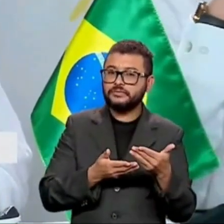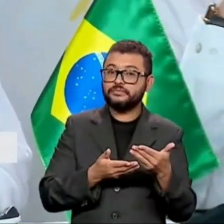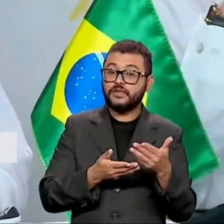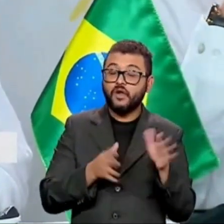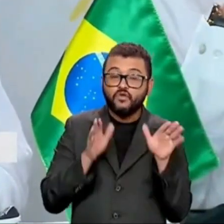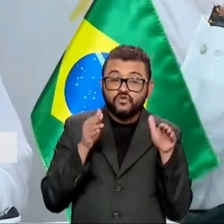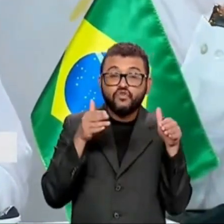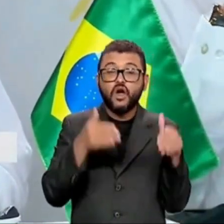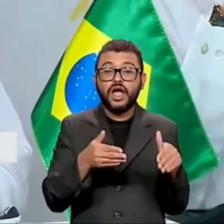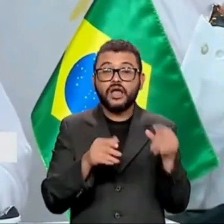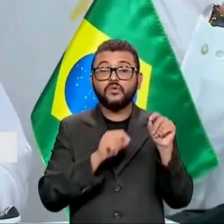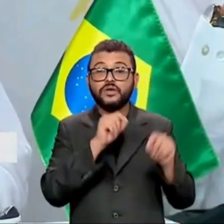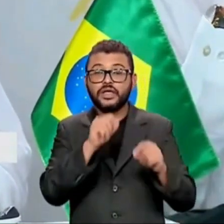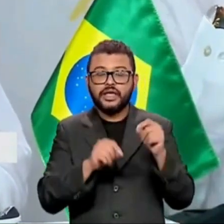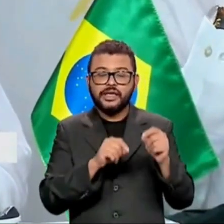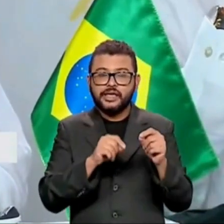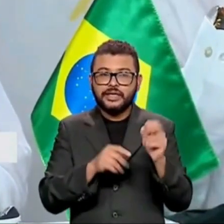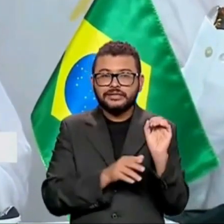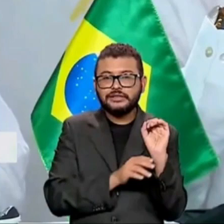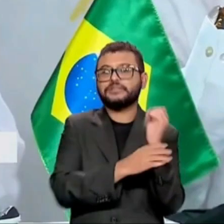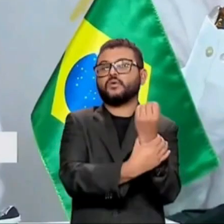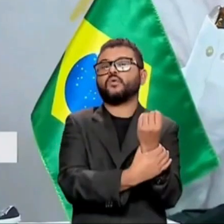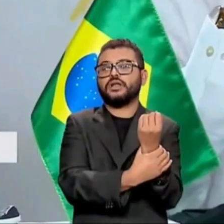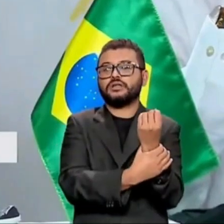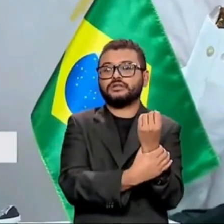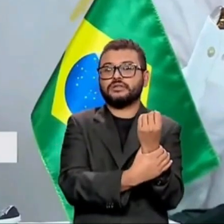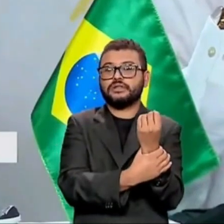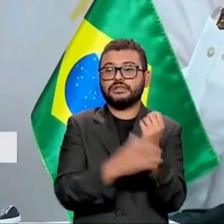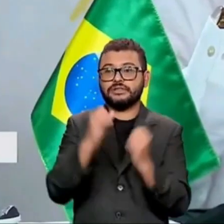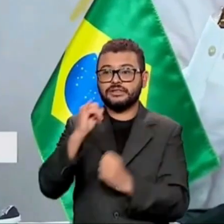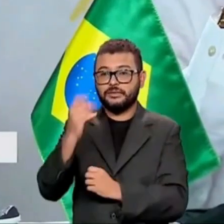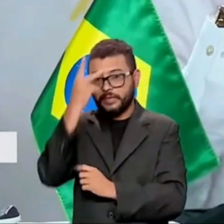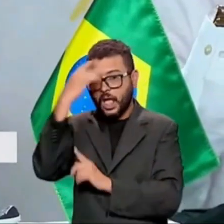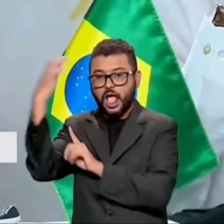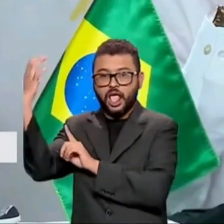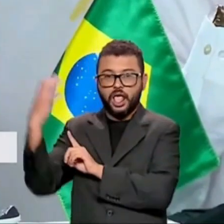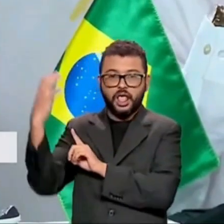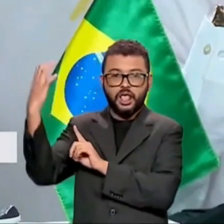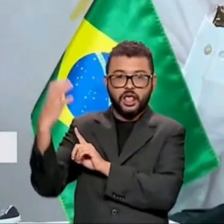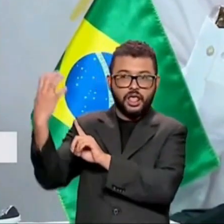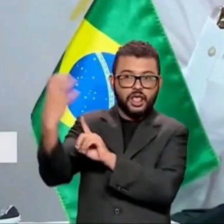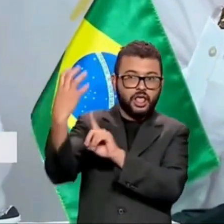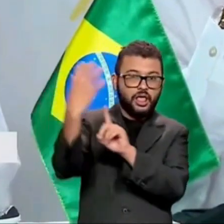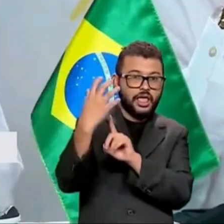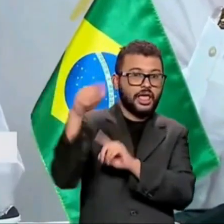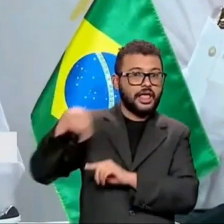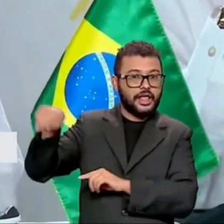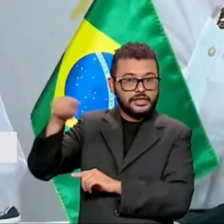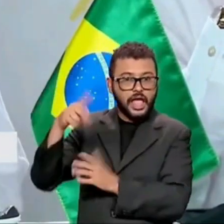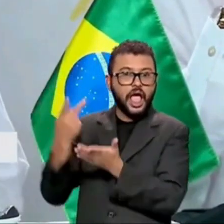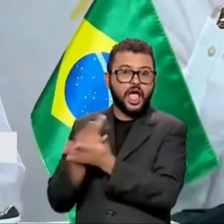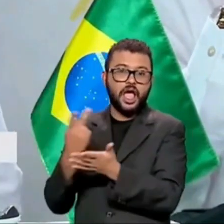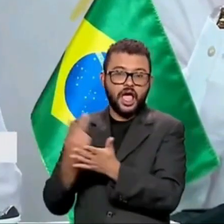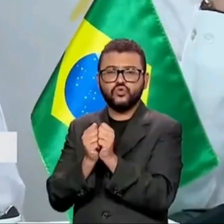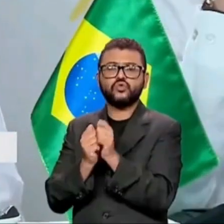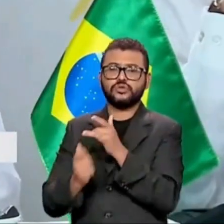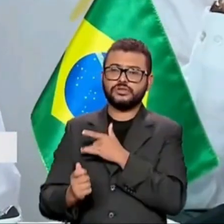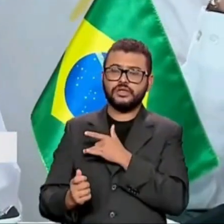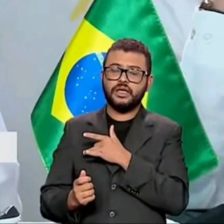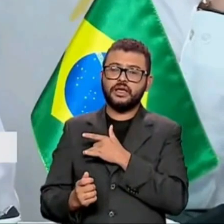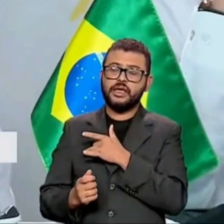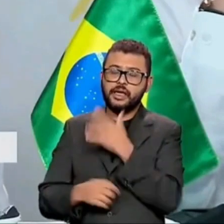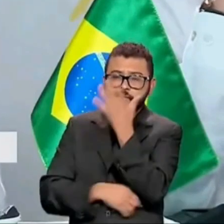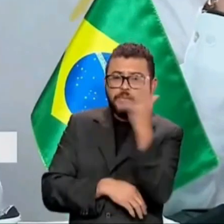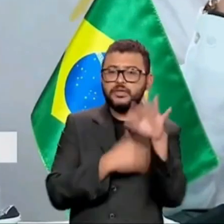Seu foco era nos blindar de pressões de atores alheios à região.